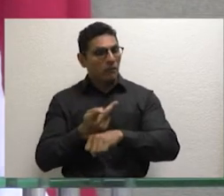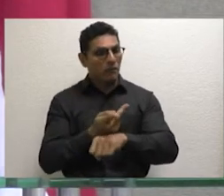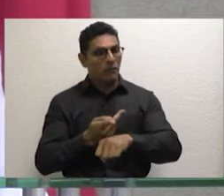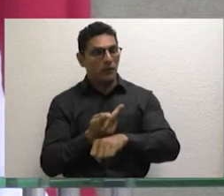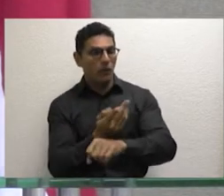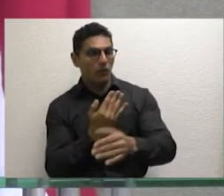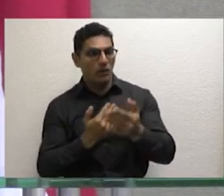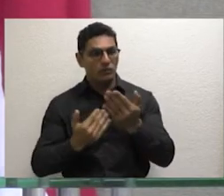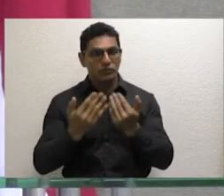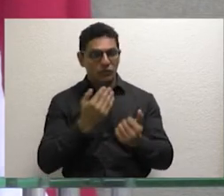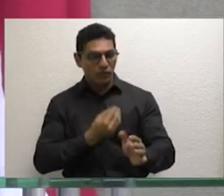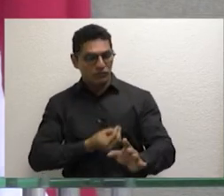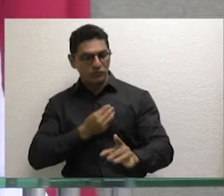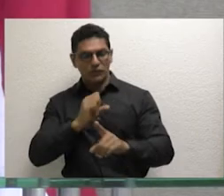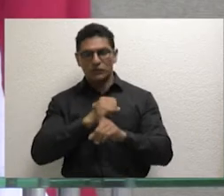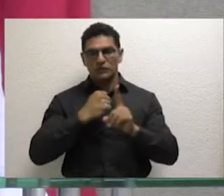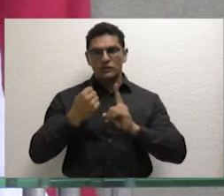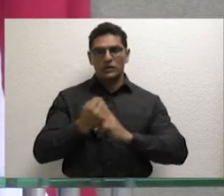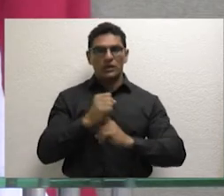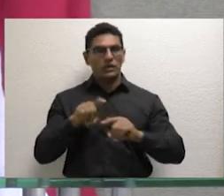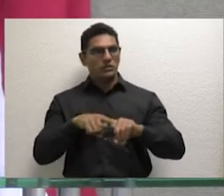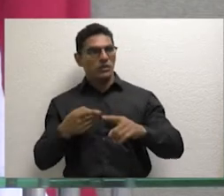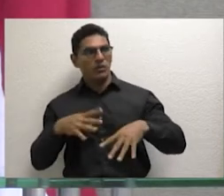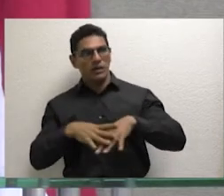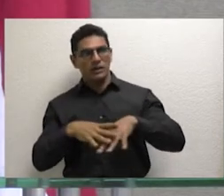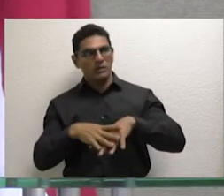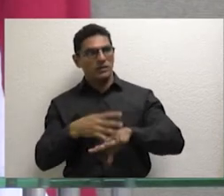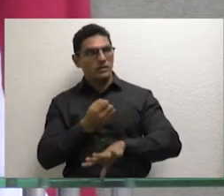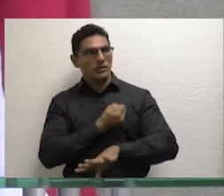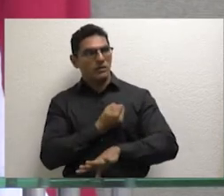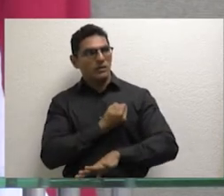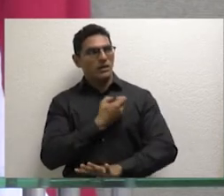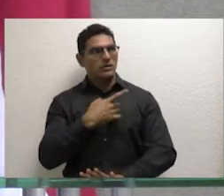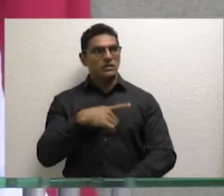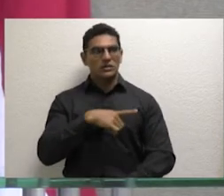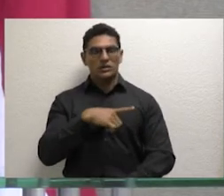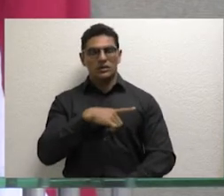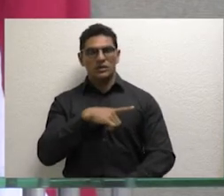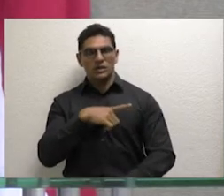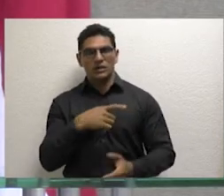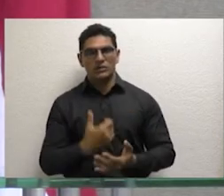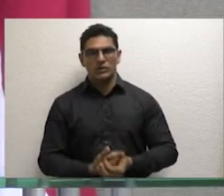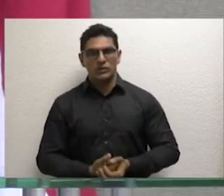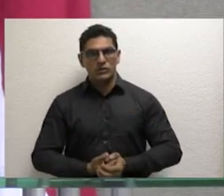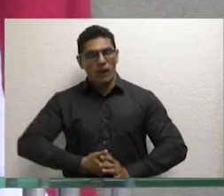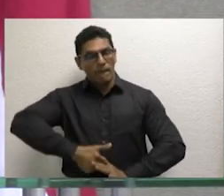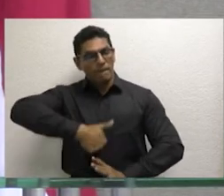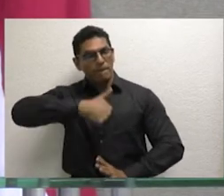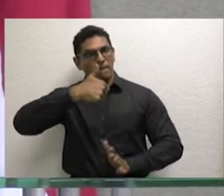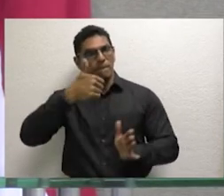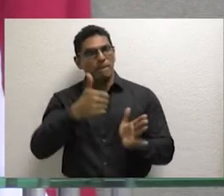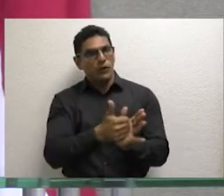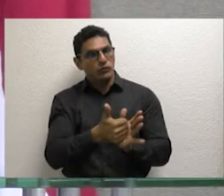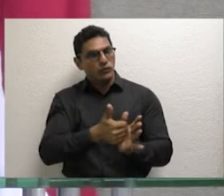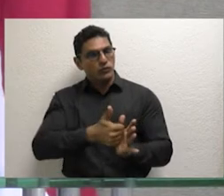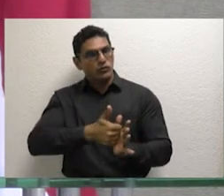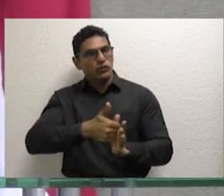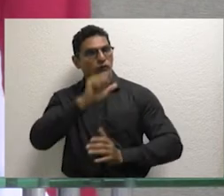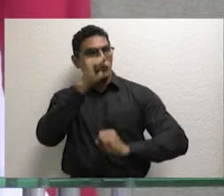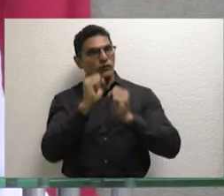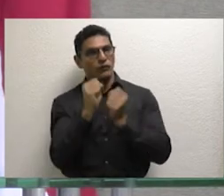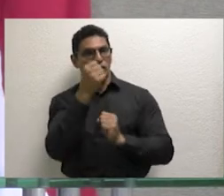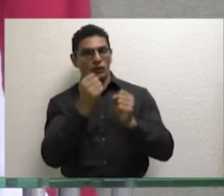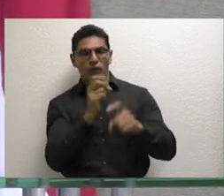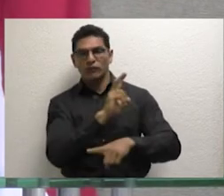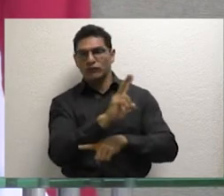sustento então matematicamente tem sim o impacto positivo do modelo zona franca na preservação